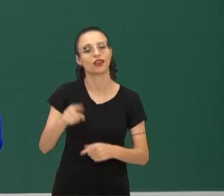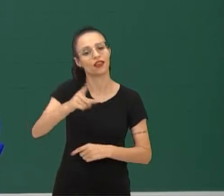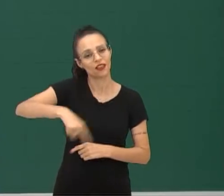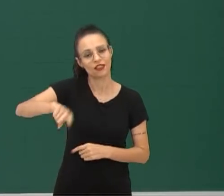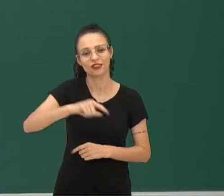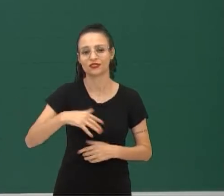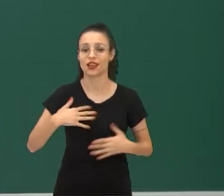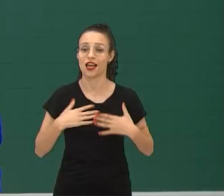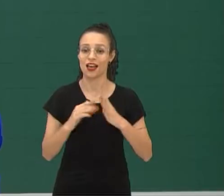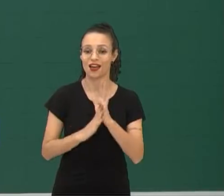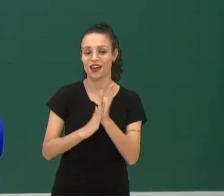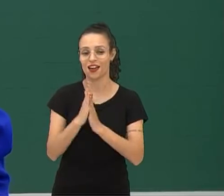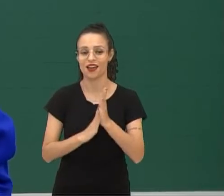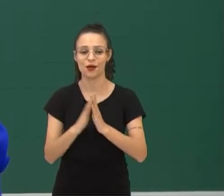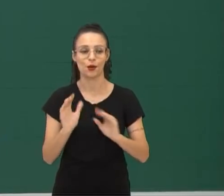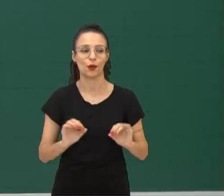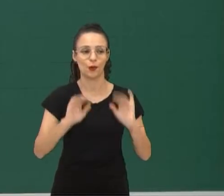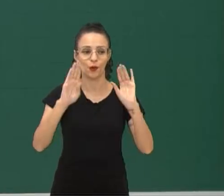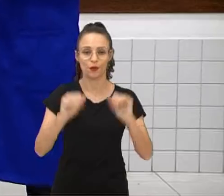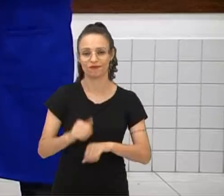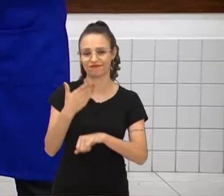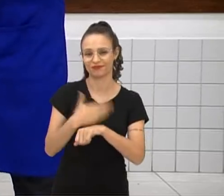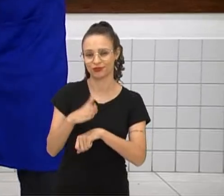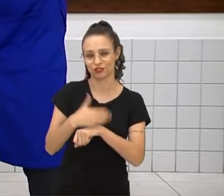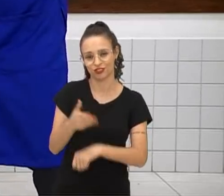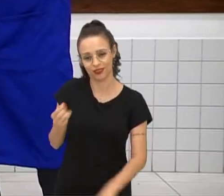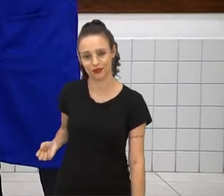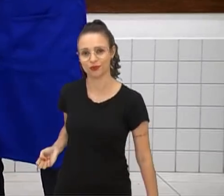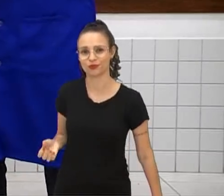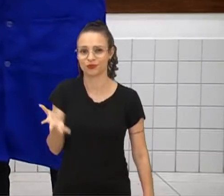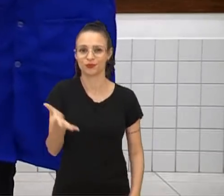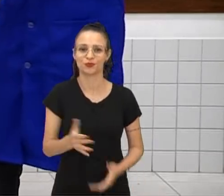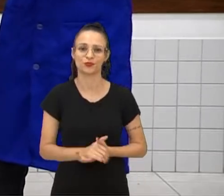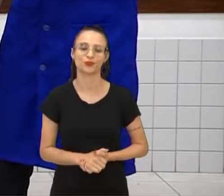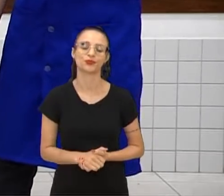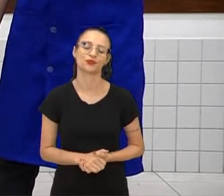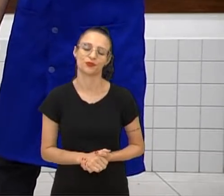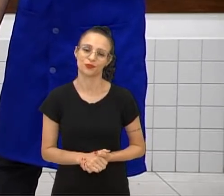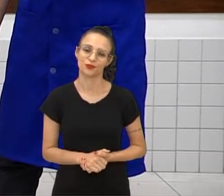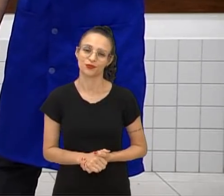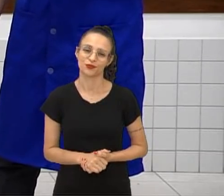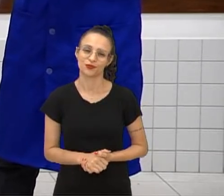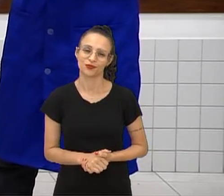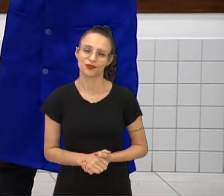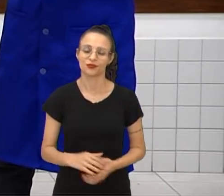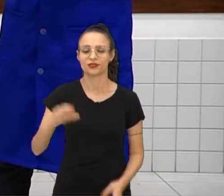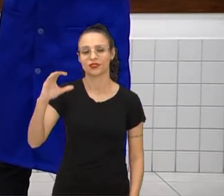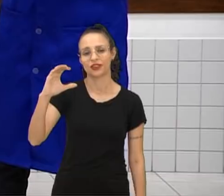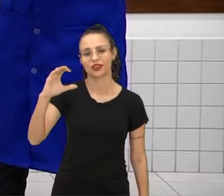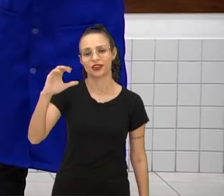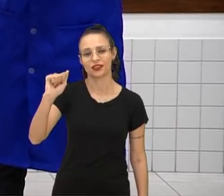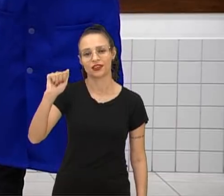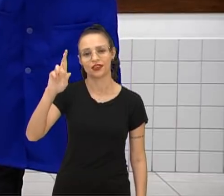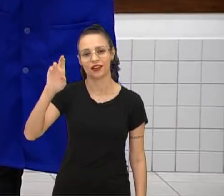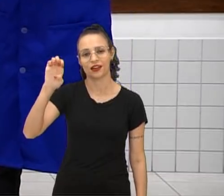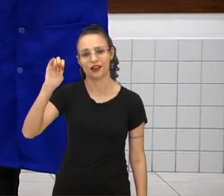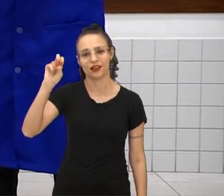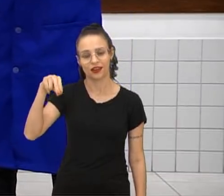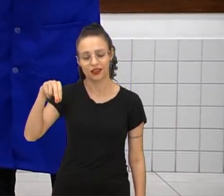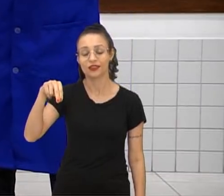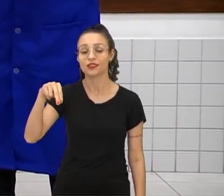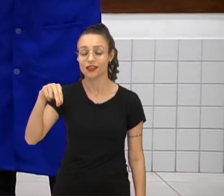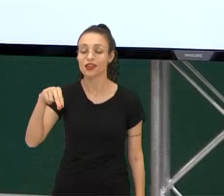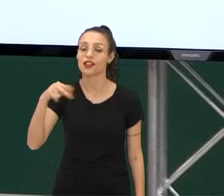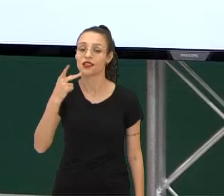muito empolgado a praticar o jogo, tá? Mais alguém, professor Gilson? Temos aqui a Karen Camila de Souza, de